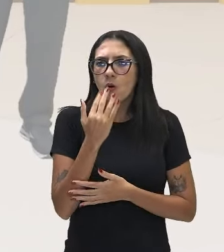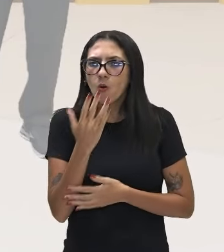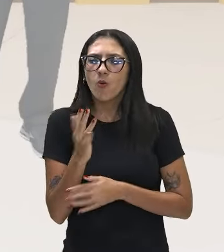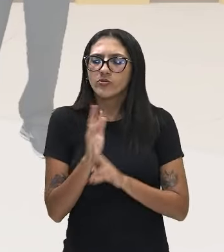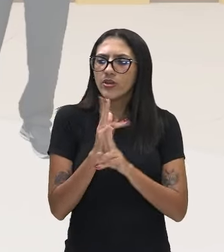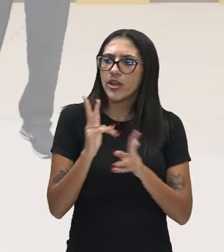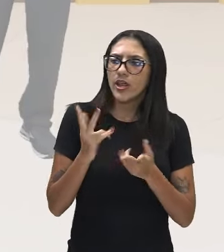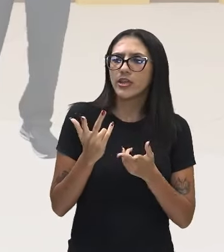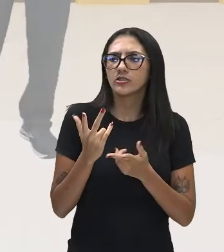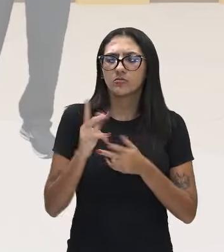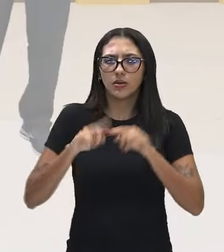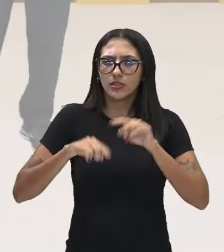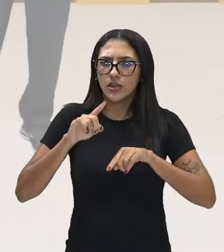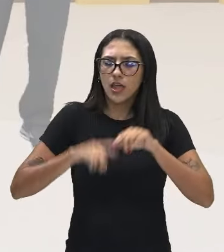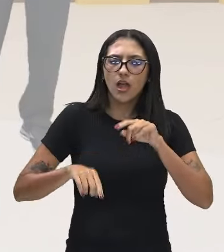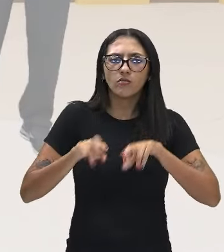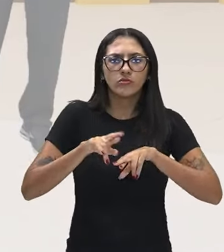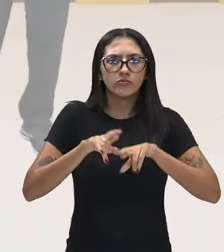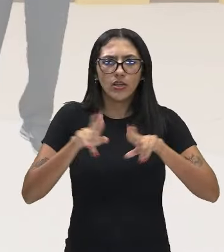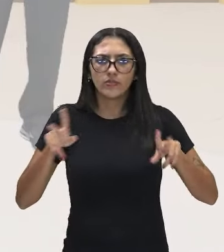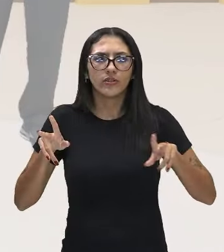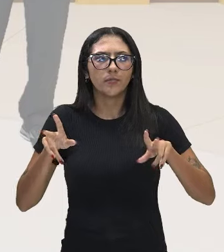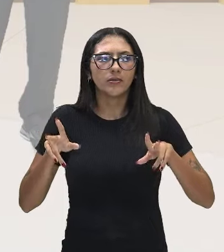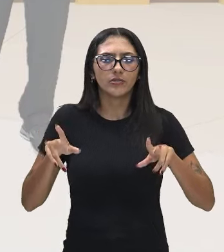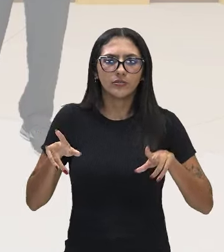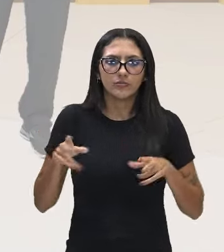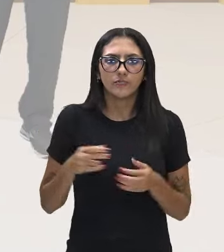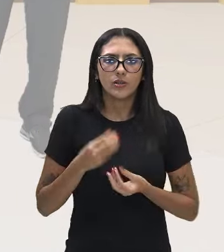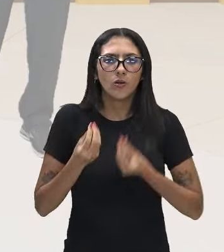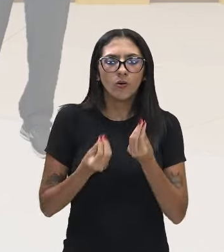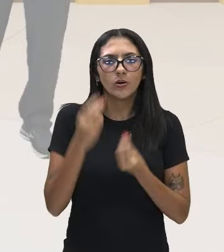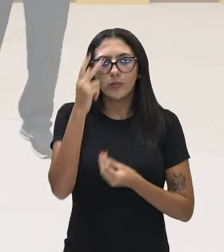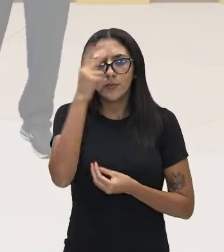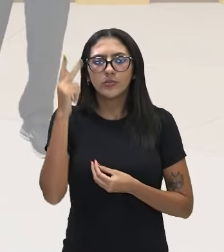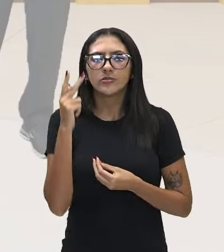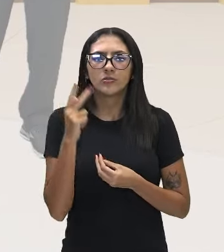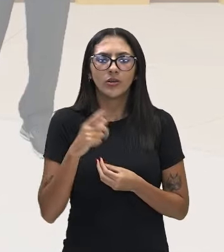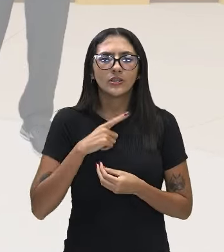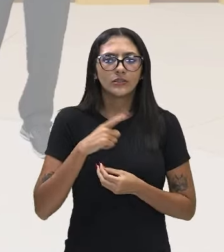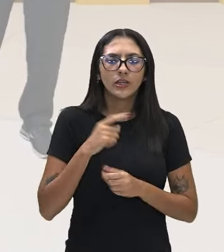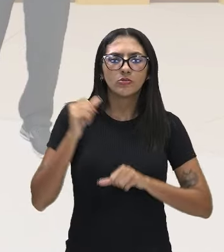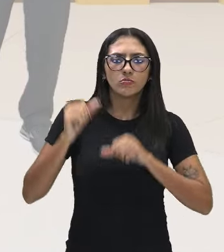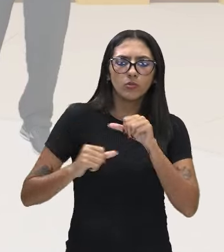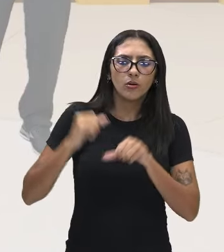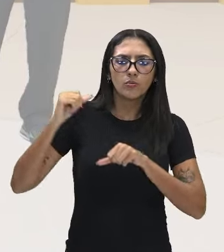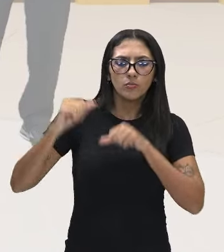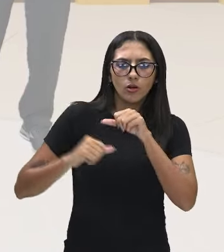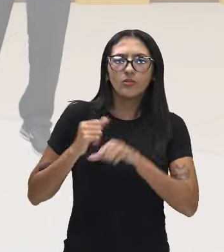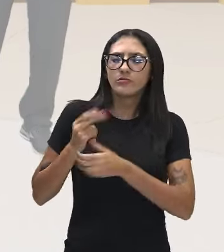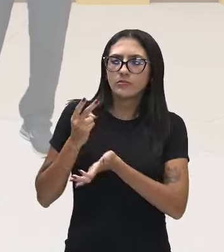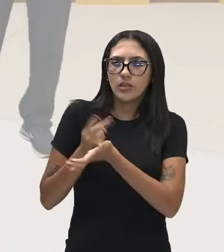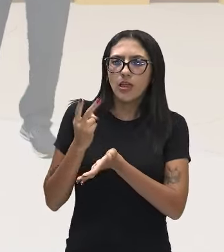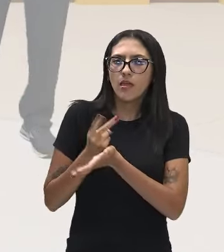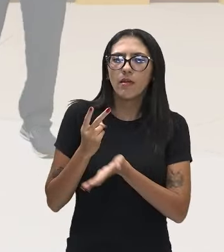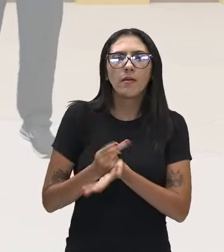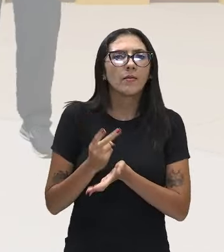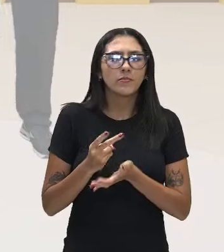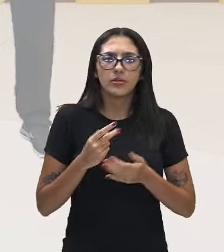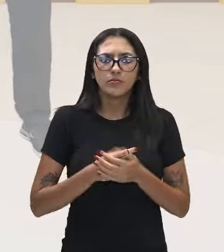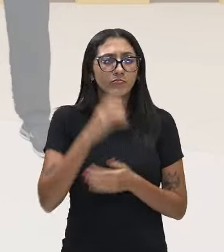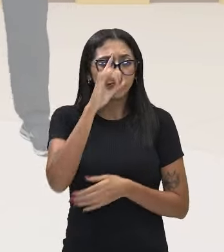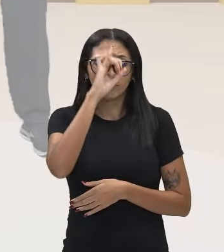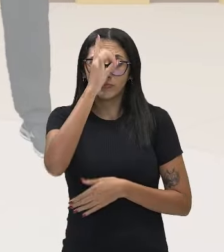elemento diferente. O artesão, ele está sempre se reciclando, ele está sempre buscando